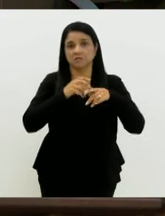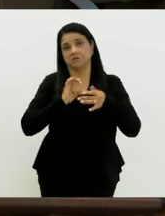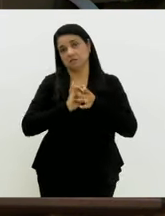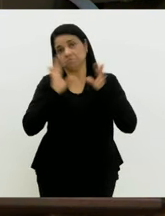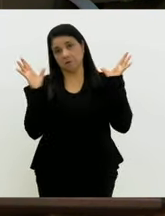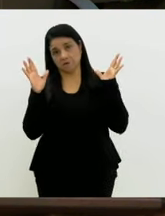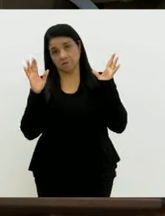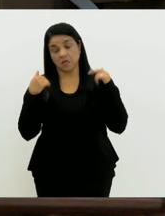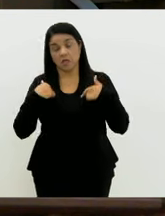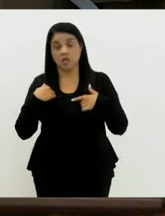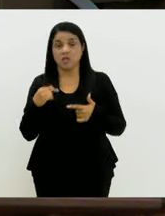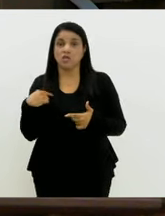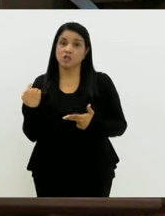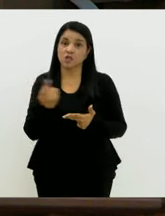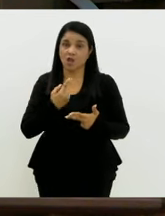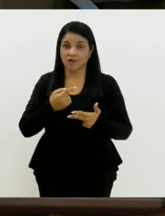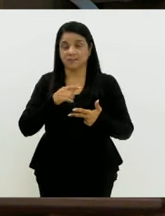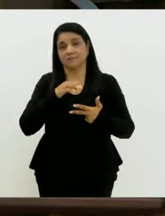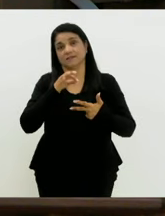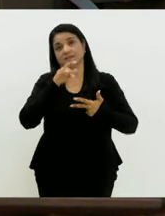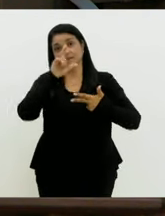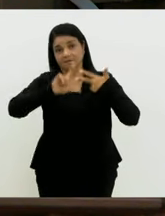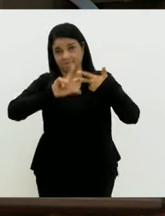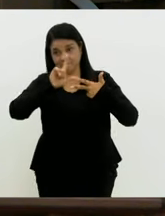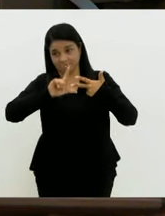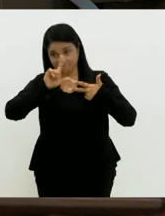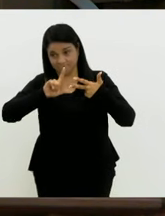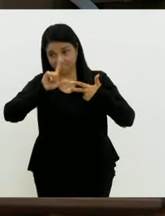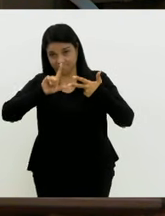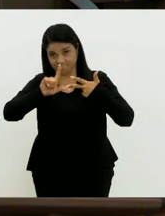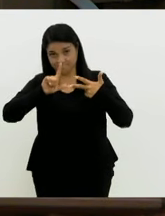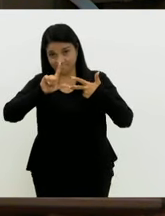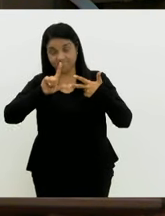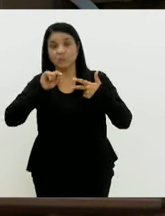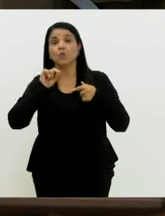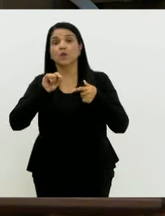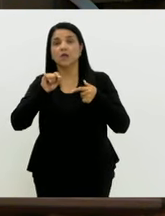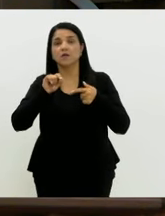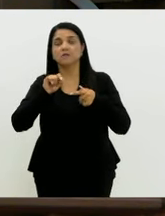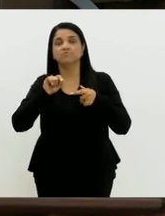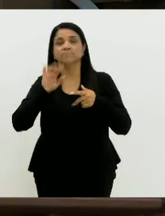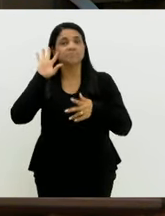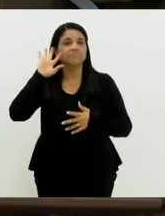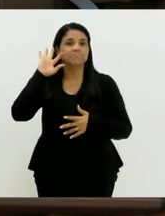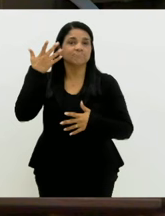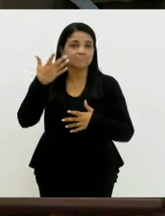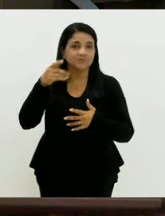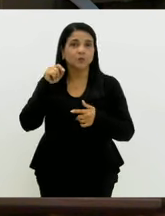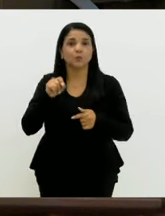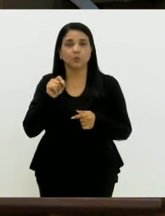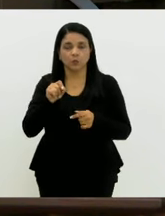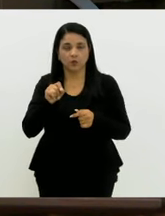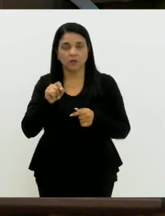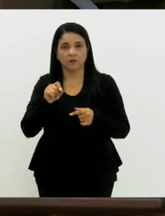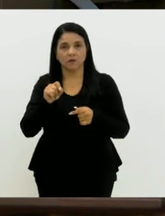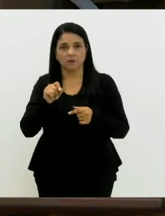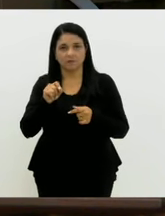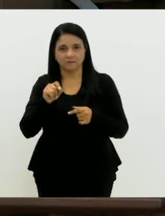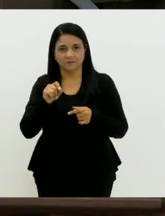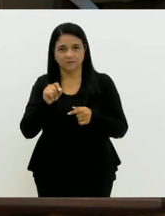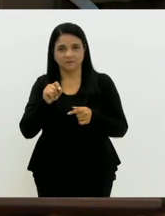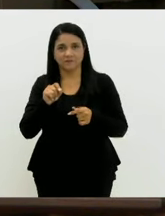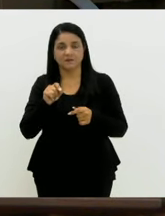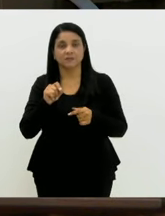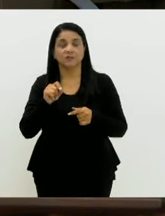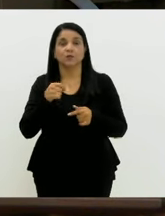Poder Legislativo, no nosso munus constitucional, decidir sobre a prerrogativa ou não da questão